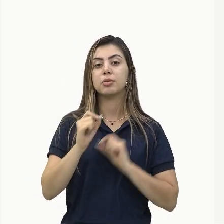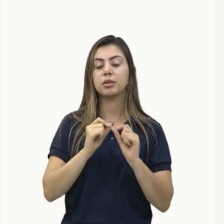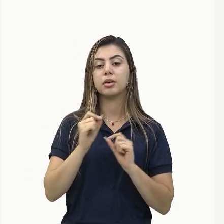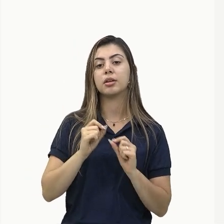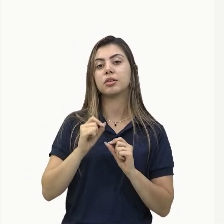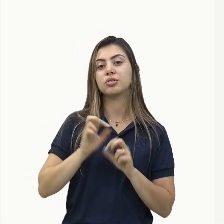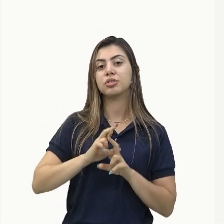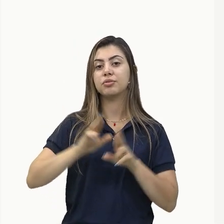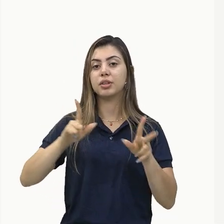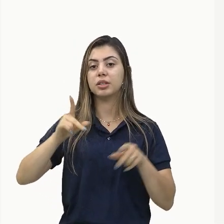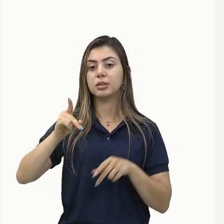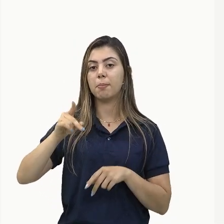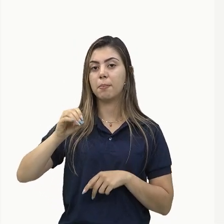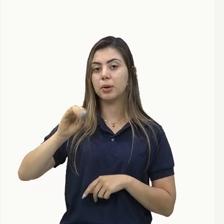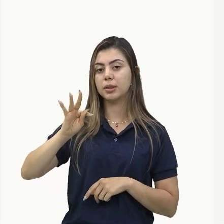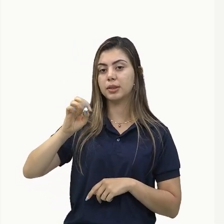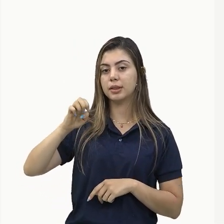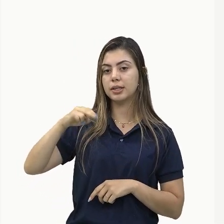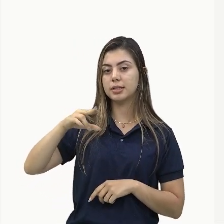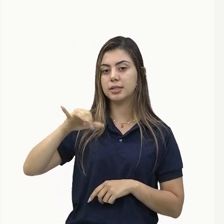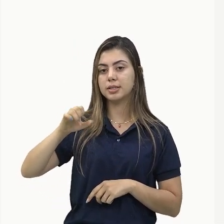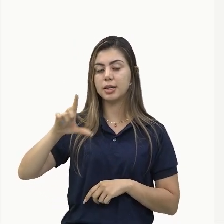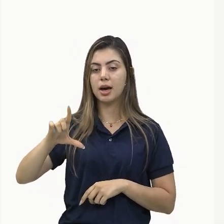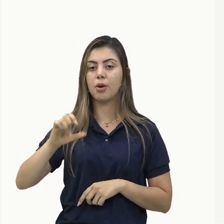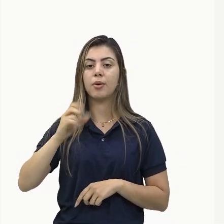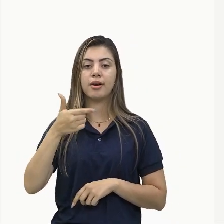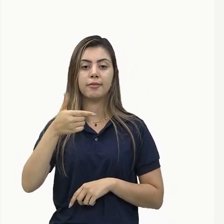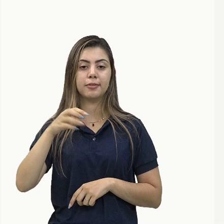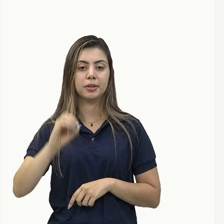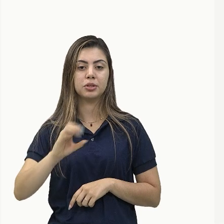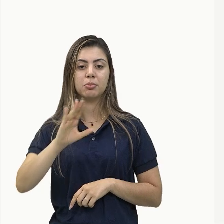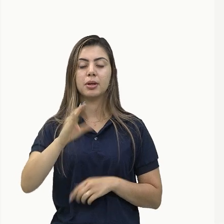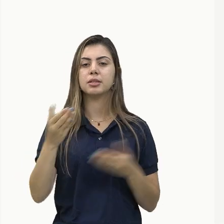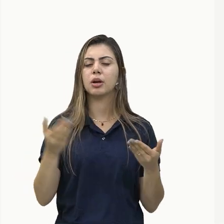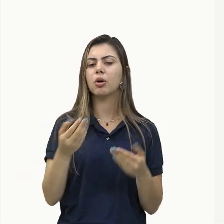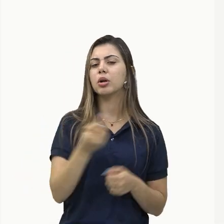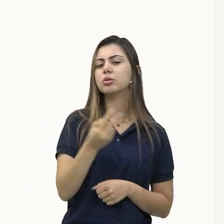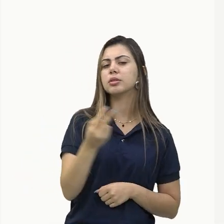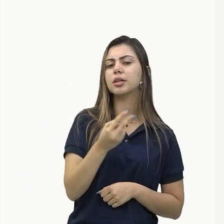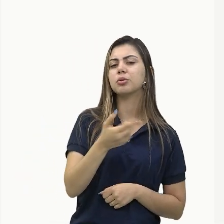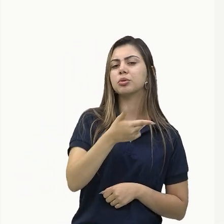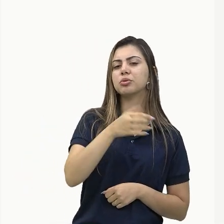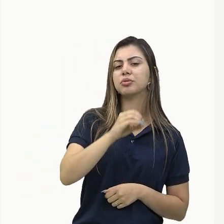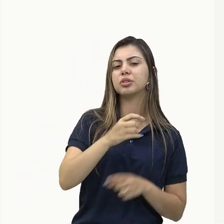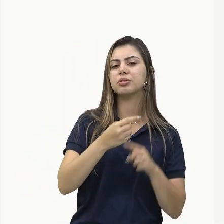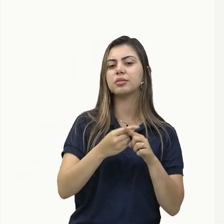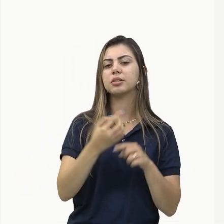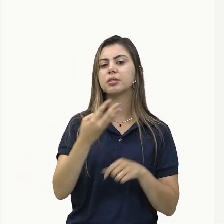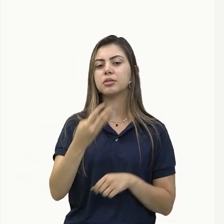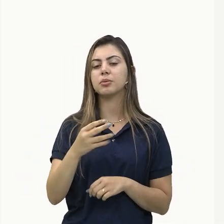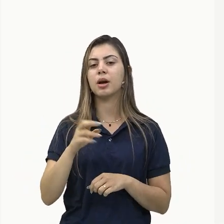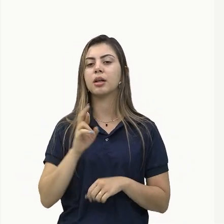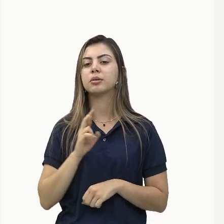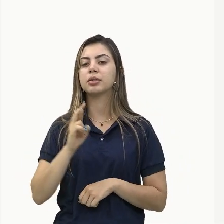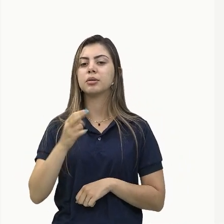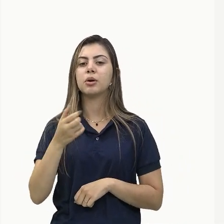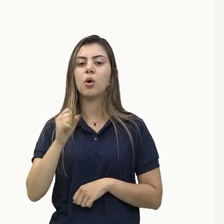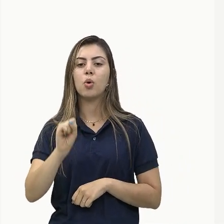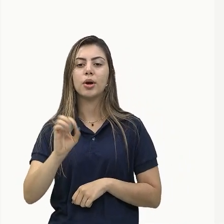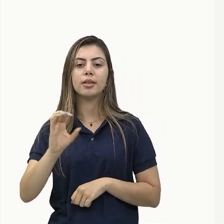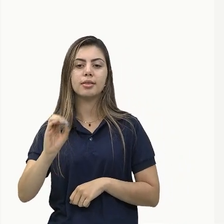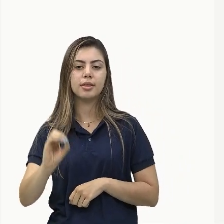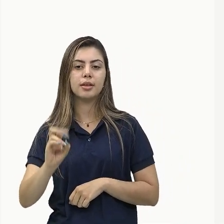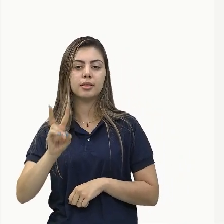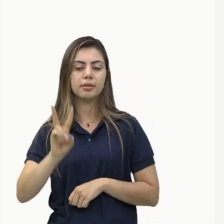segundo resistor, o resistor vale 20, a corrente vale 4. Diferença de potencial, então, vale 80 volts.